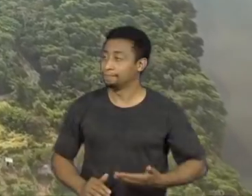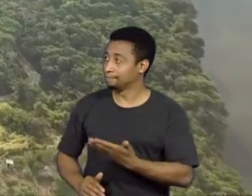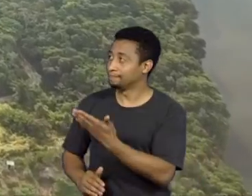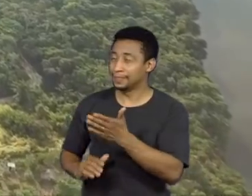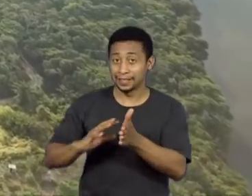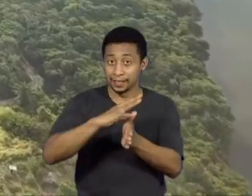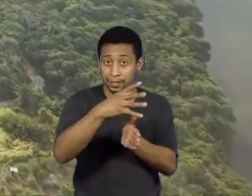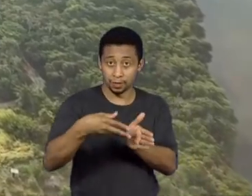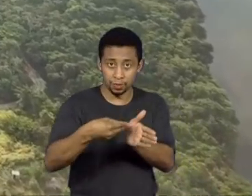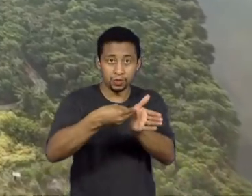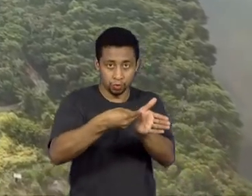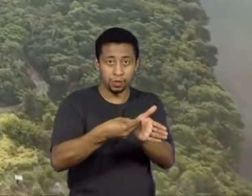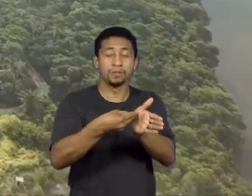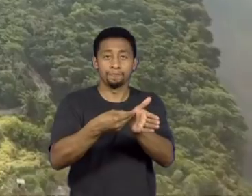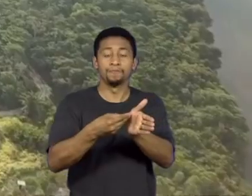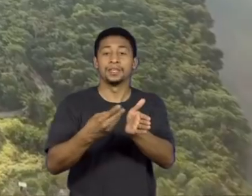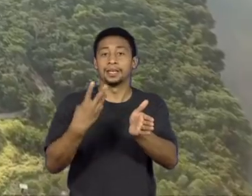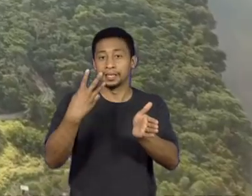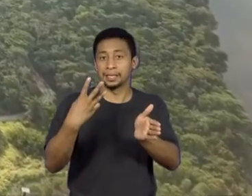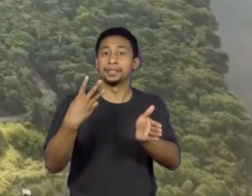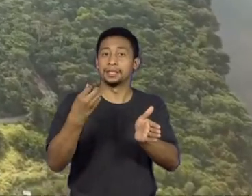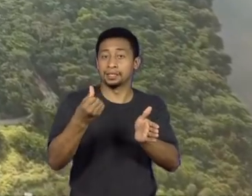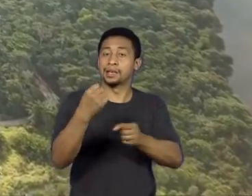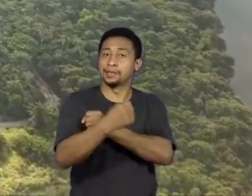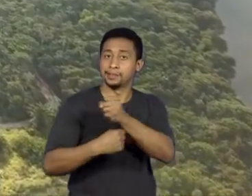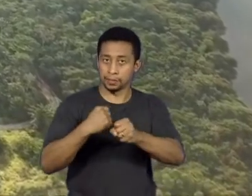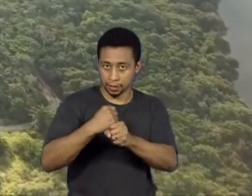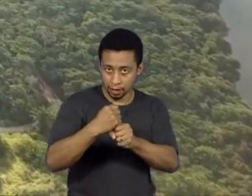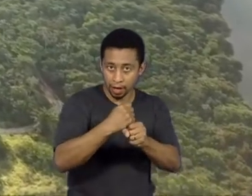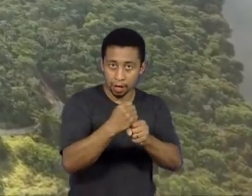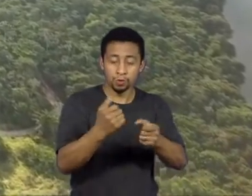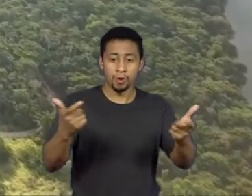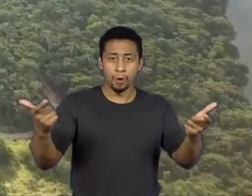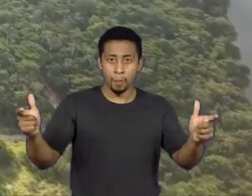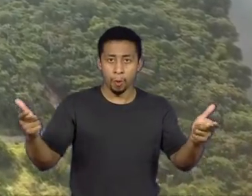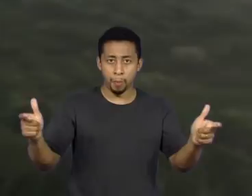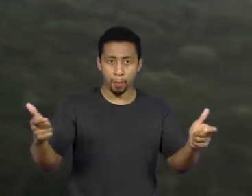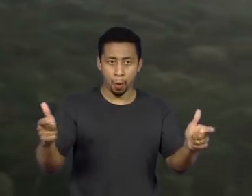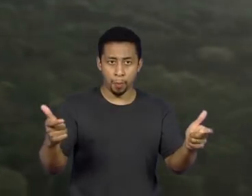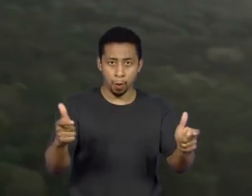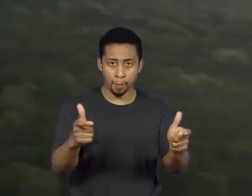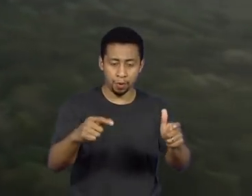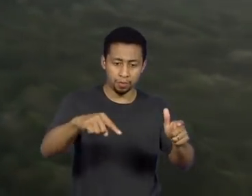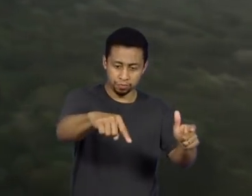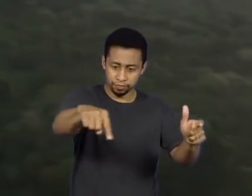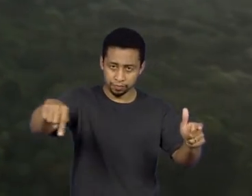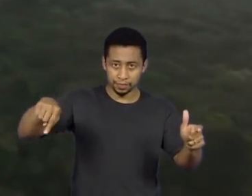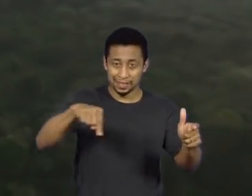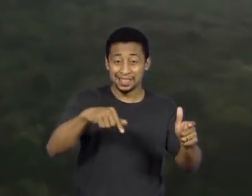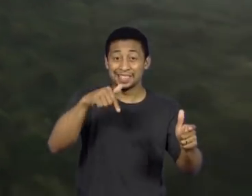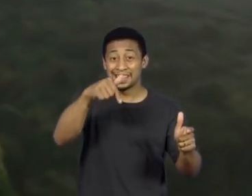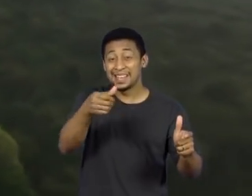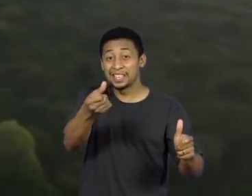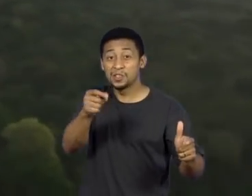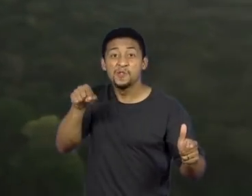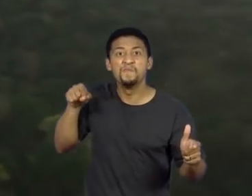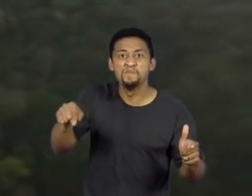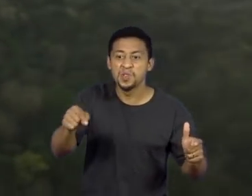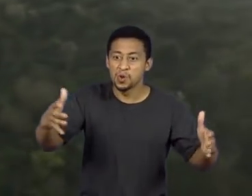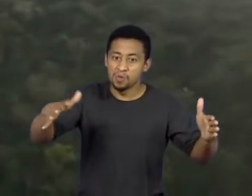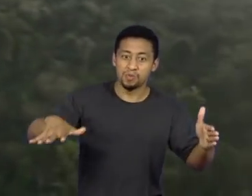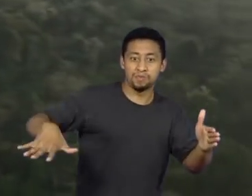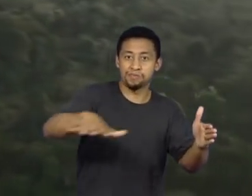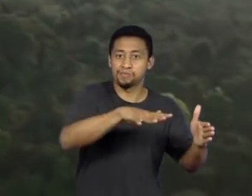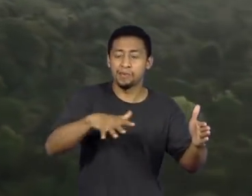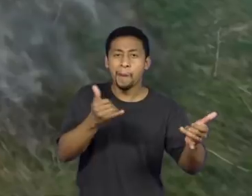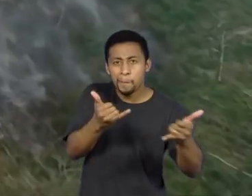A Amazônia perdeu em 36 anos 76 milhões de hectares de cobertura vegetal natural, área do tamanho